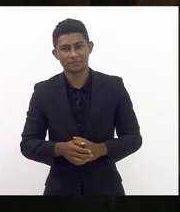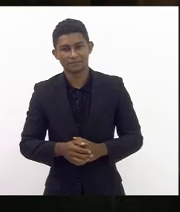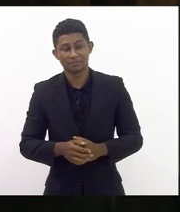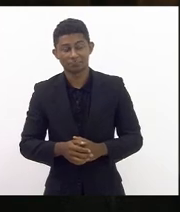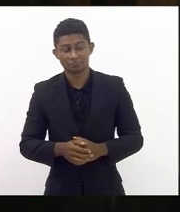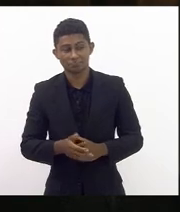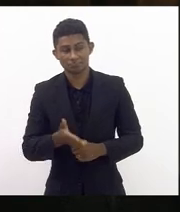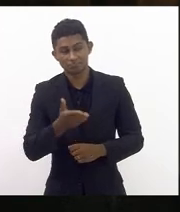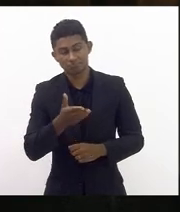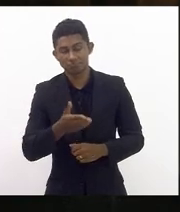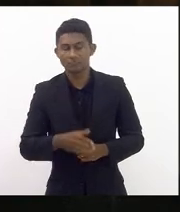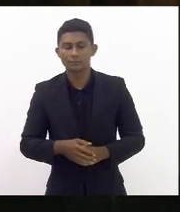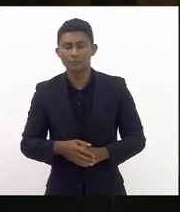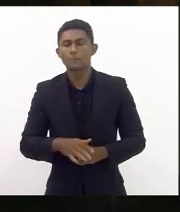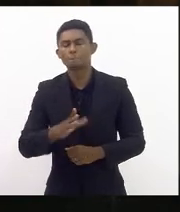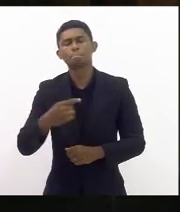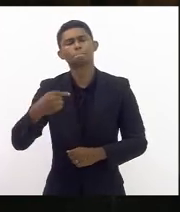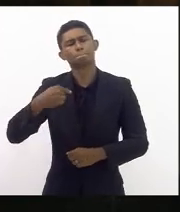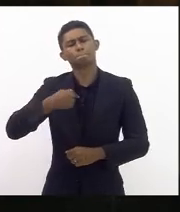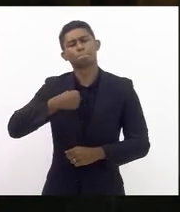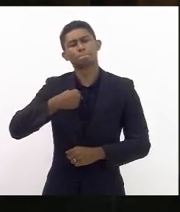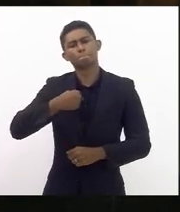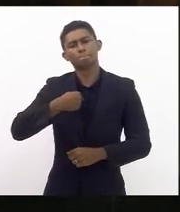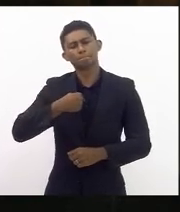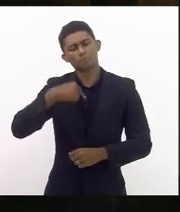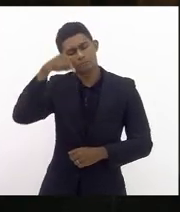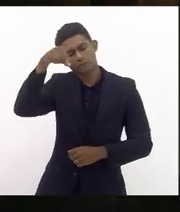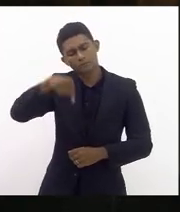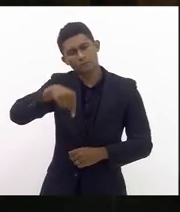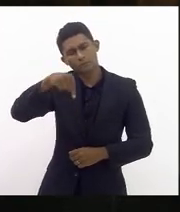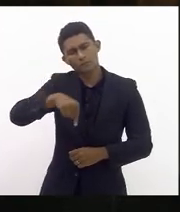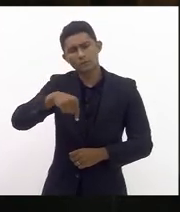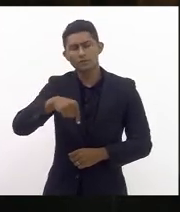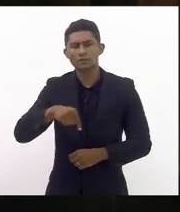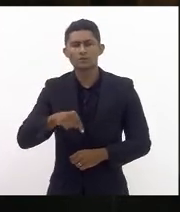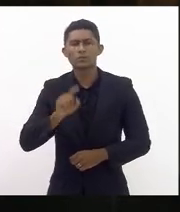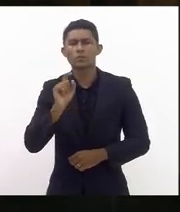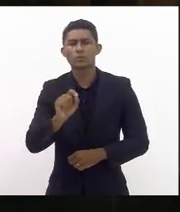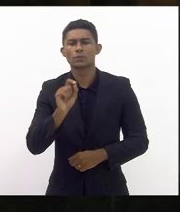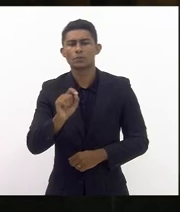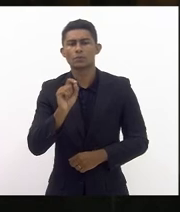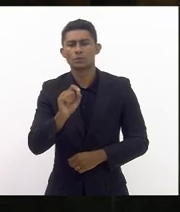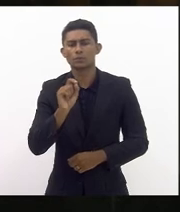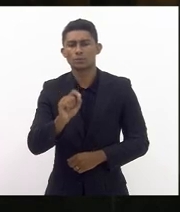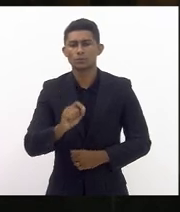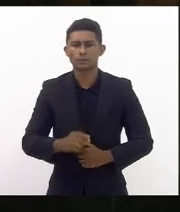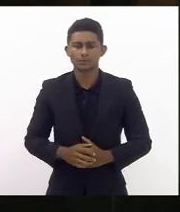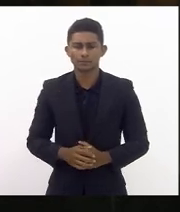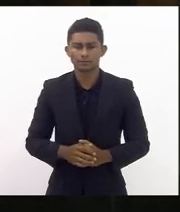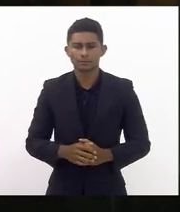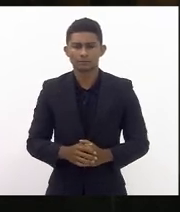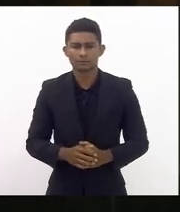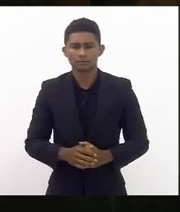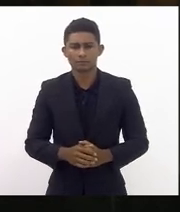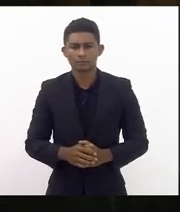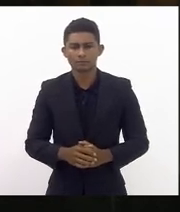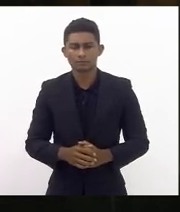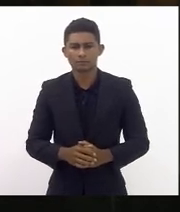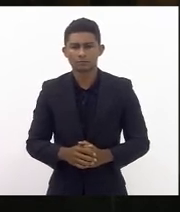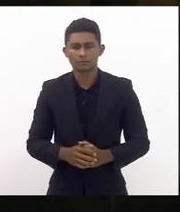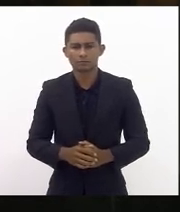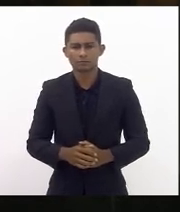Eu queria aqui, deputado Valdeque Carneiro, retratar um